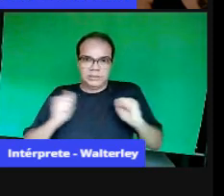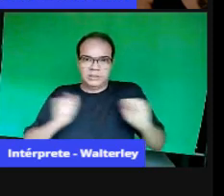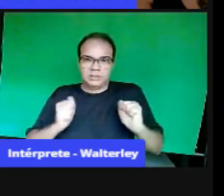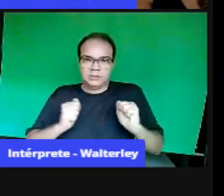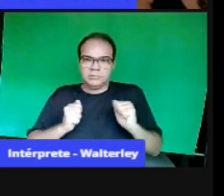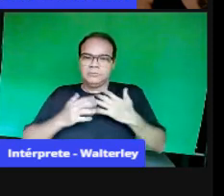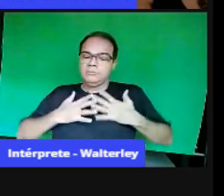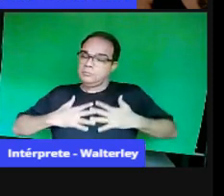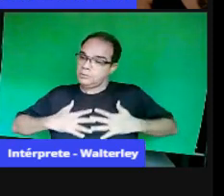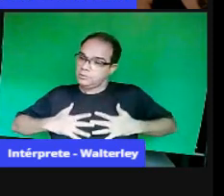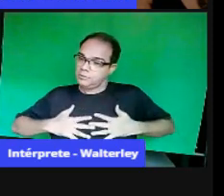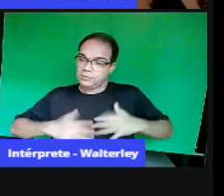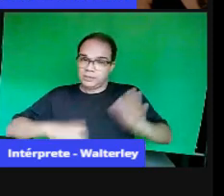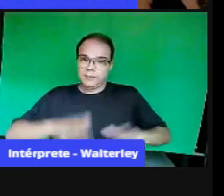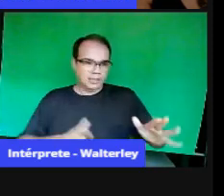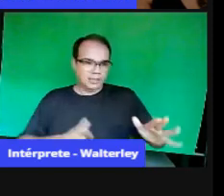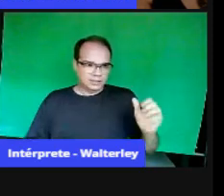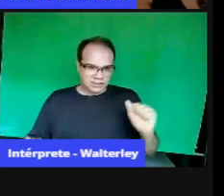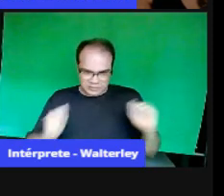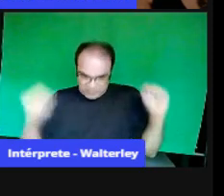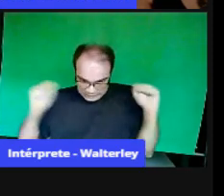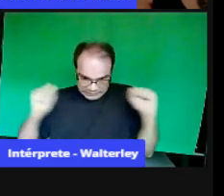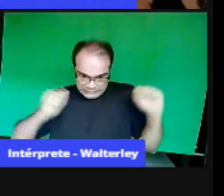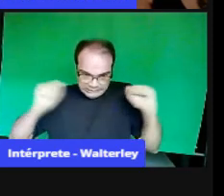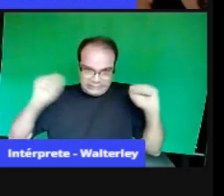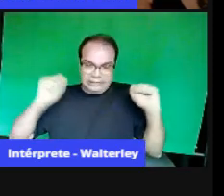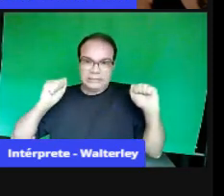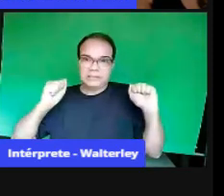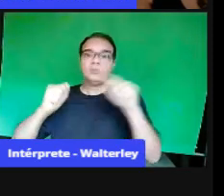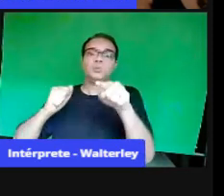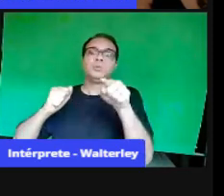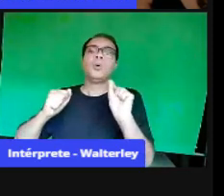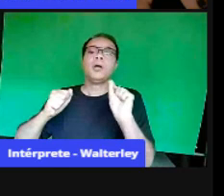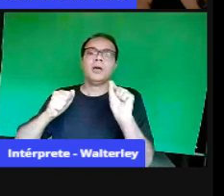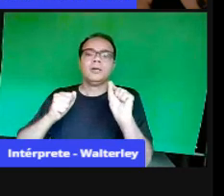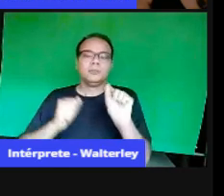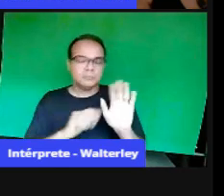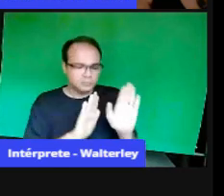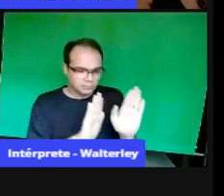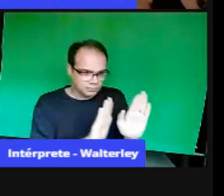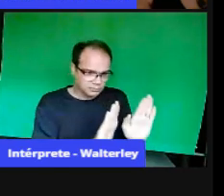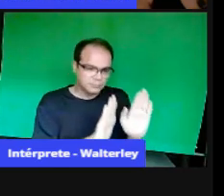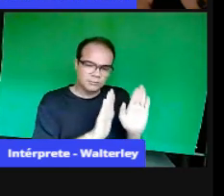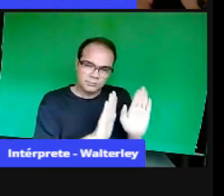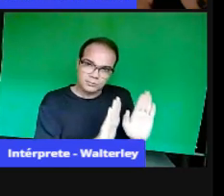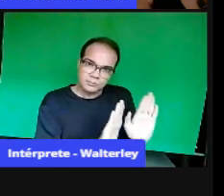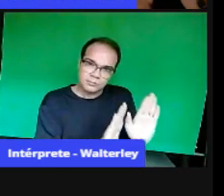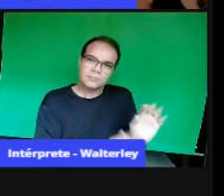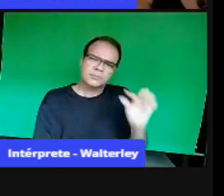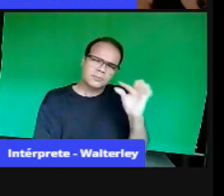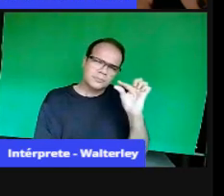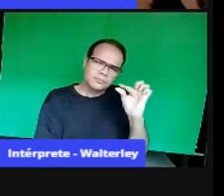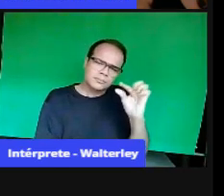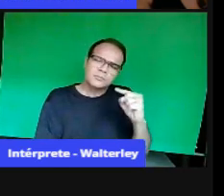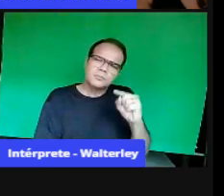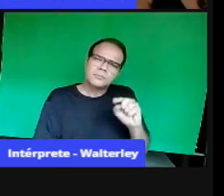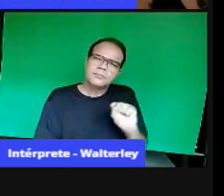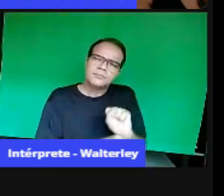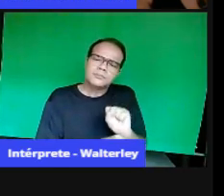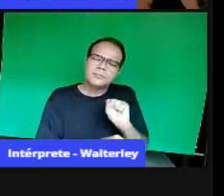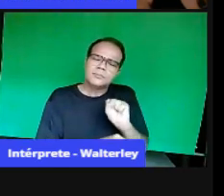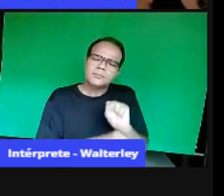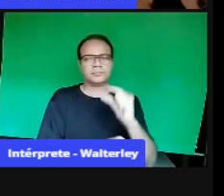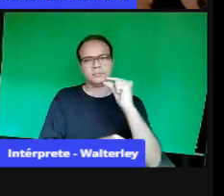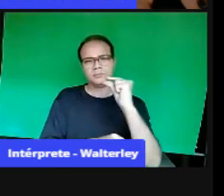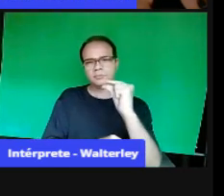dá um tempo para depois reavaliar novamente, se for necessário, né? Então, a gente ter